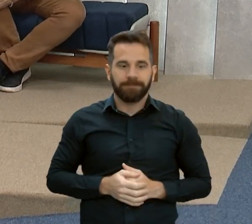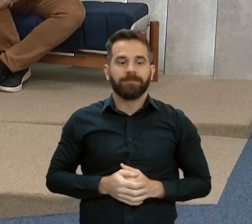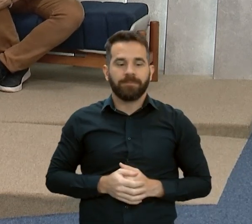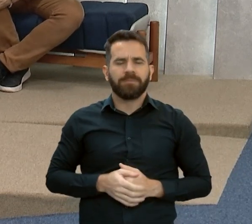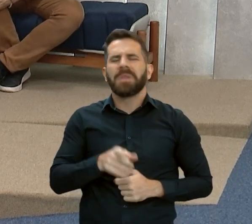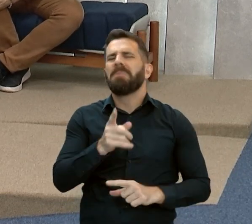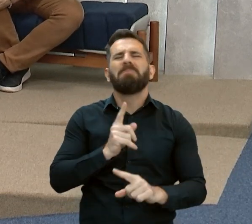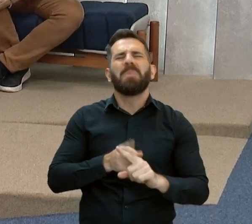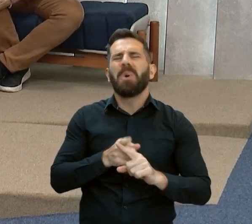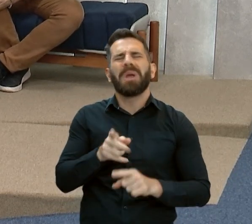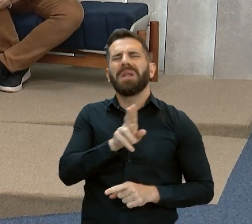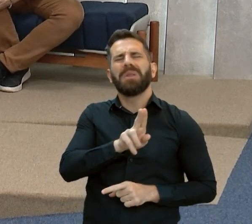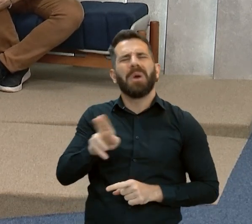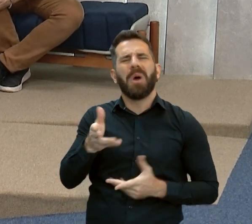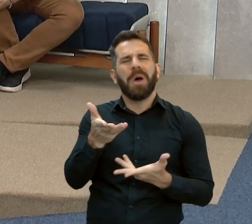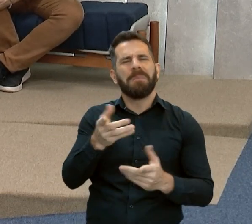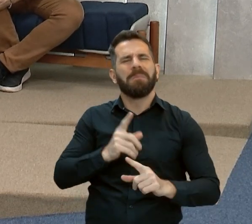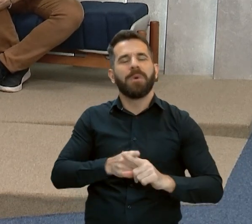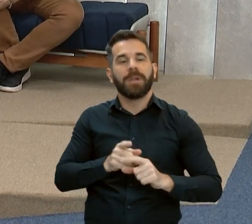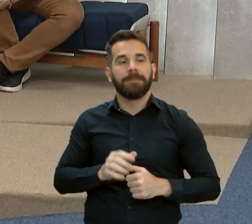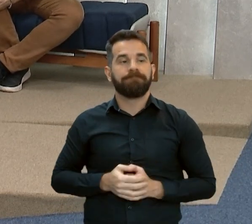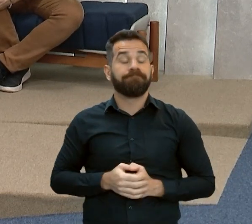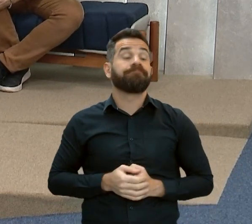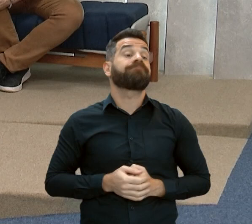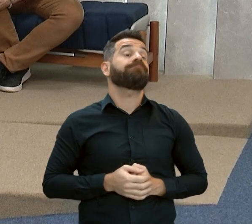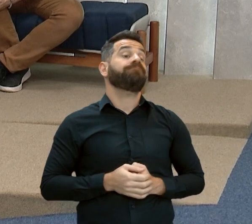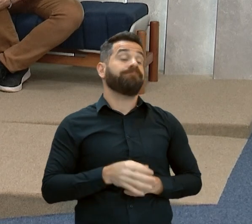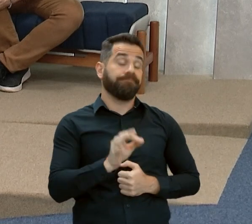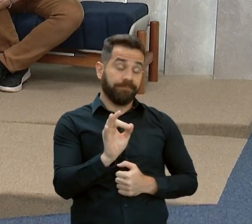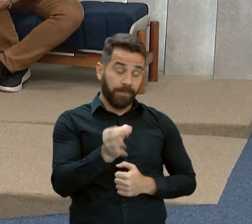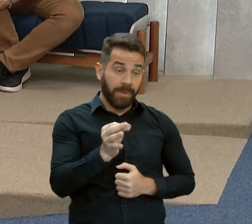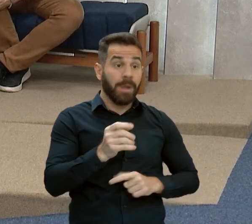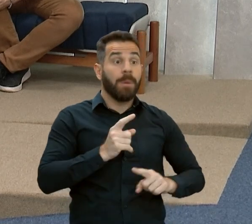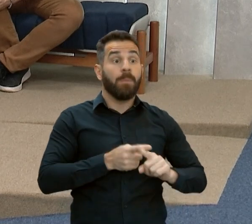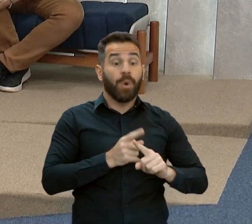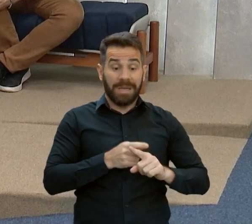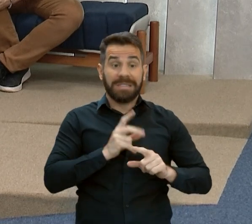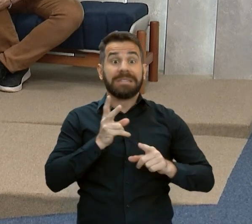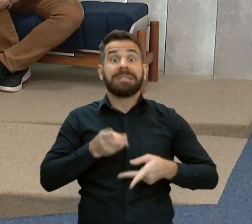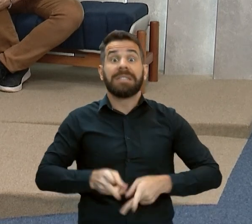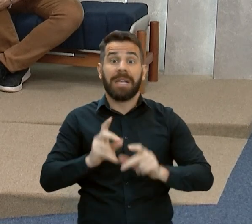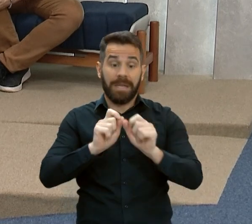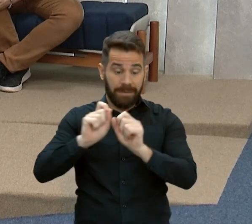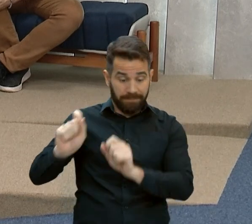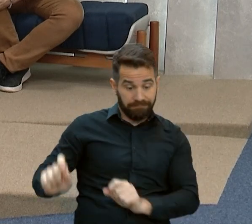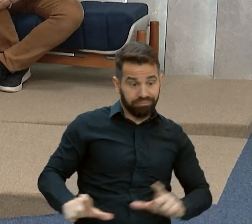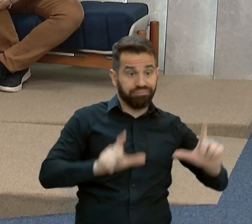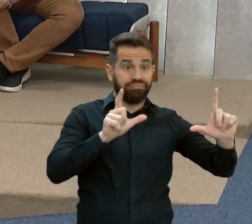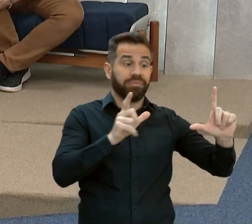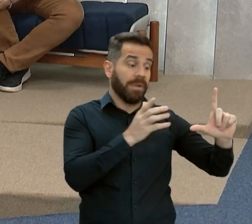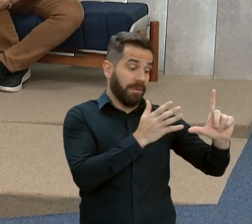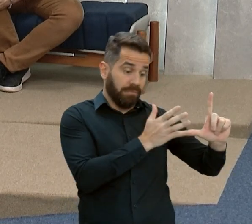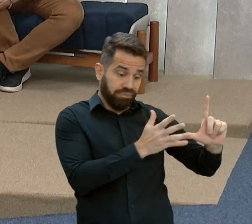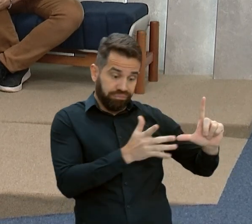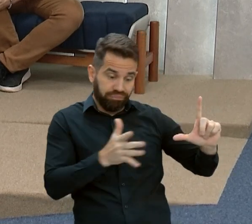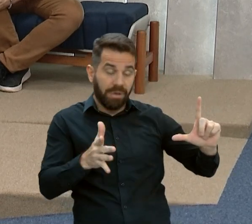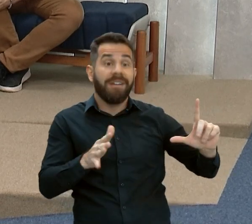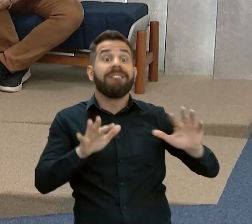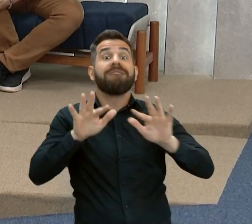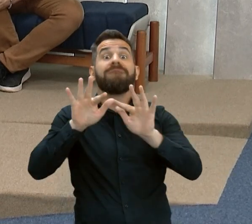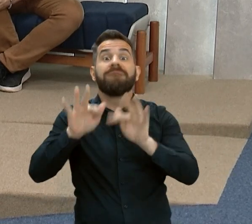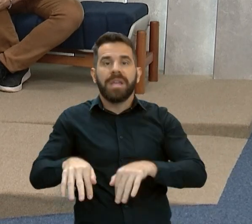todas as temporadas, né, ele termina com esse pensamento, né? Repense,